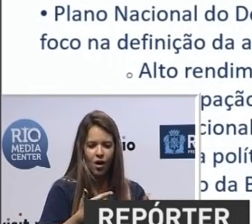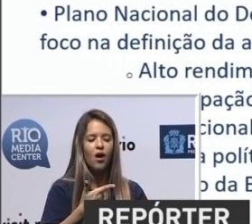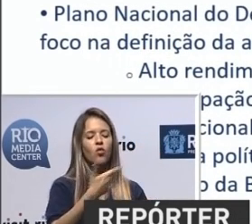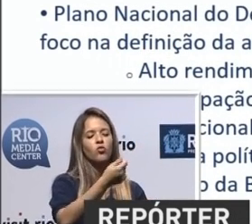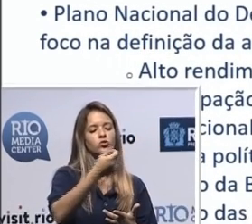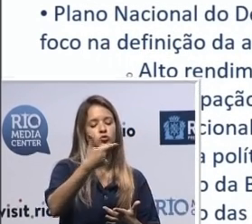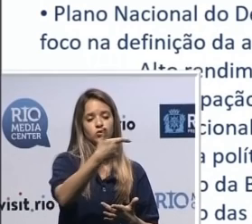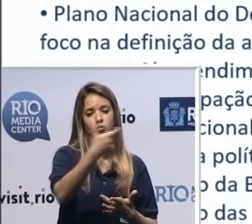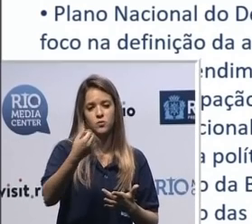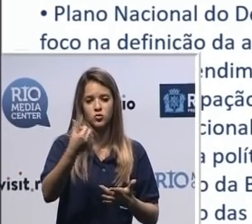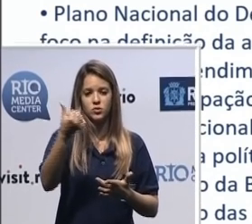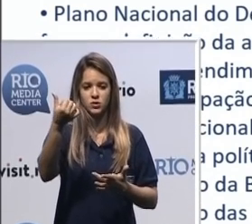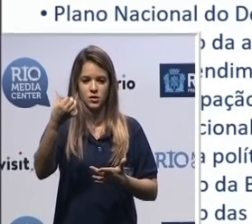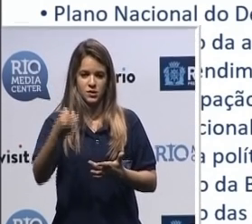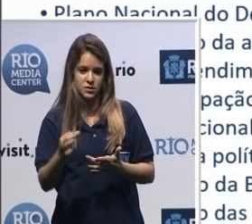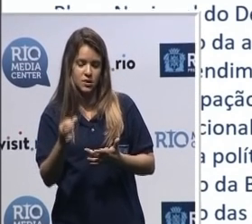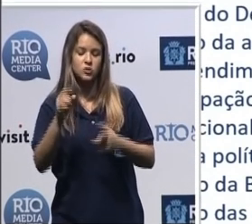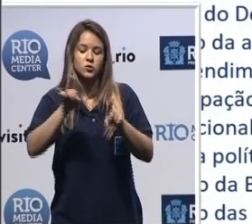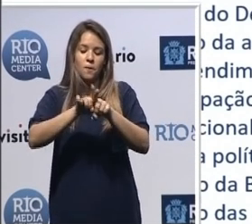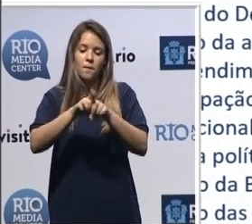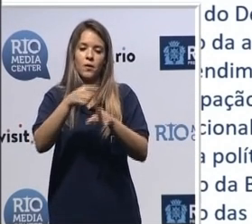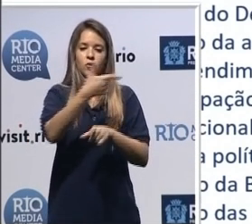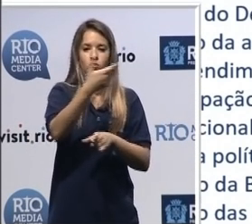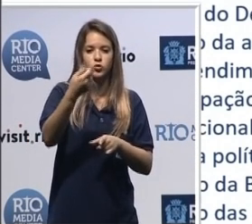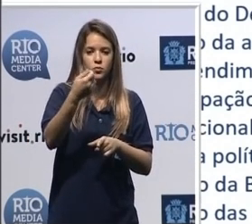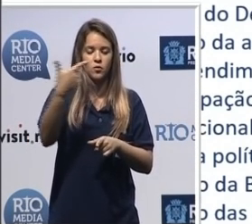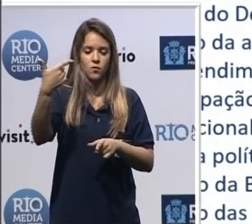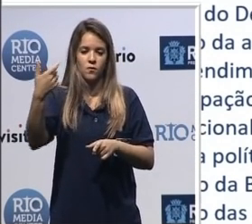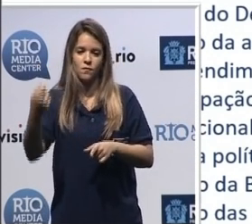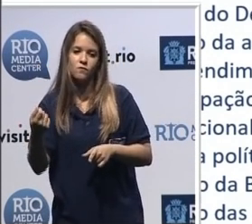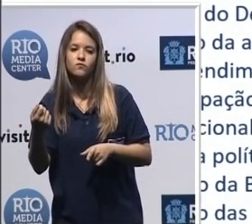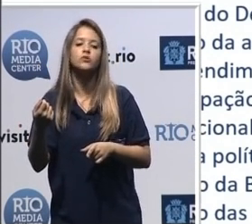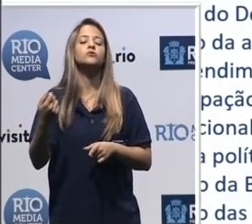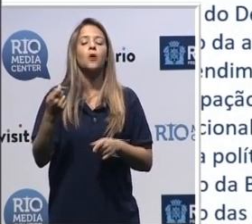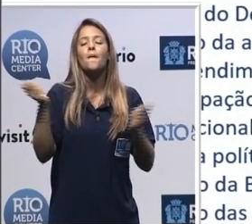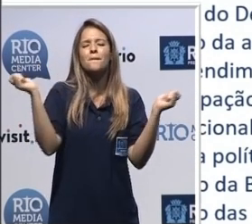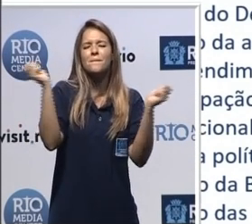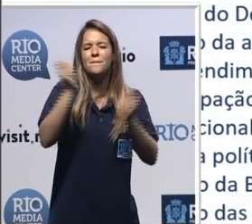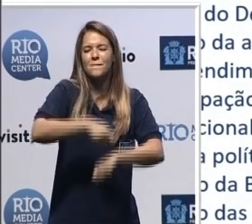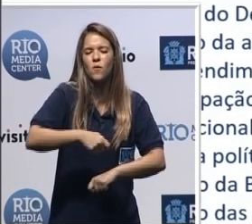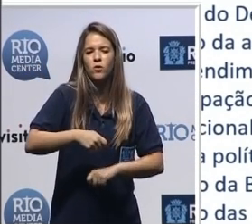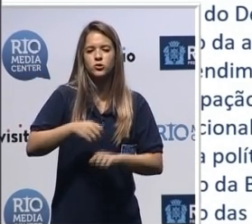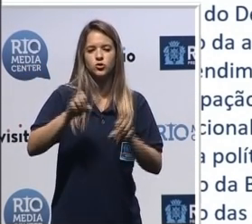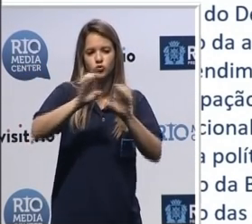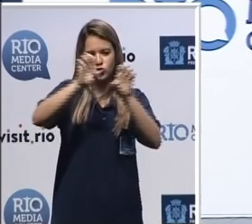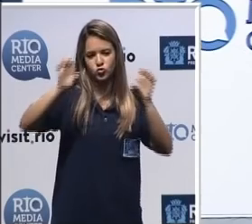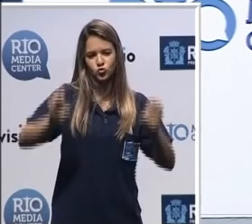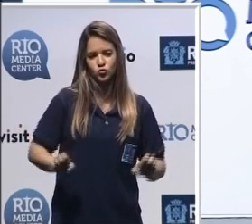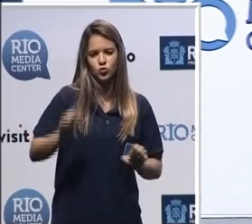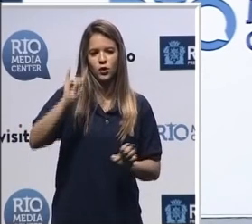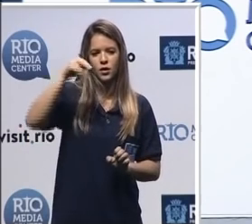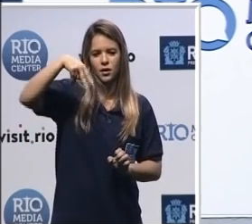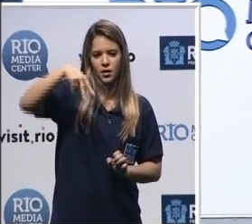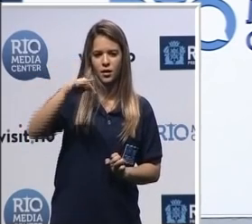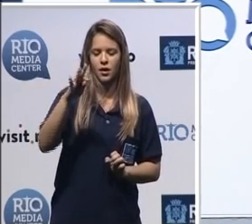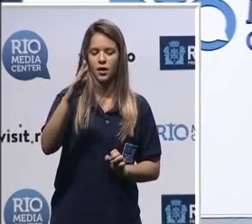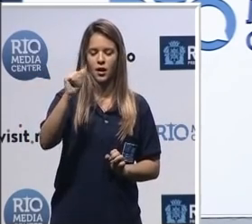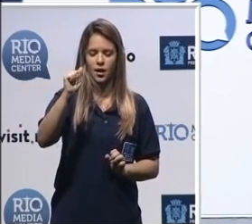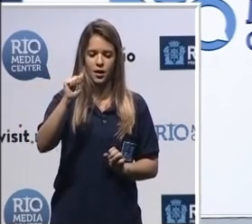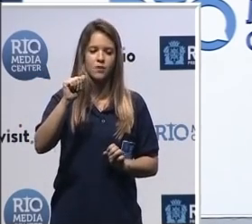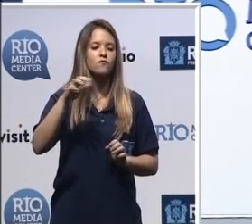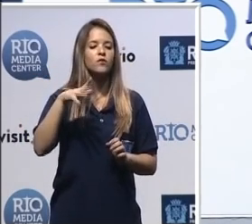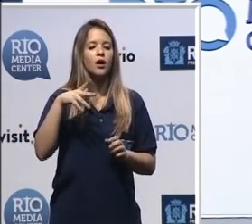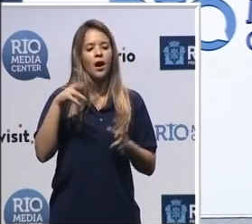2016-2020, onde nós teremos a possibilidade do uso da infraestrutura olímpica, da infraestrutura de legado,